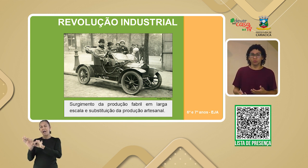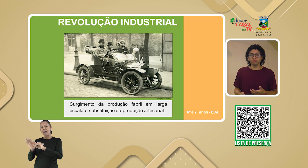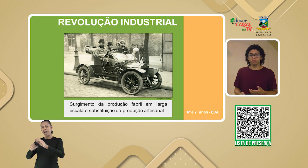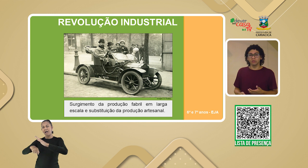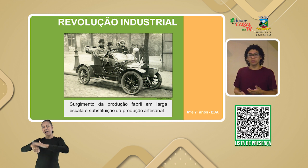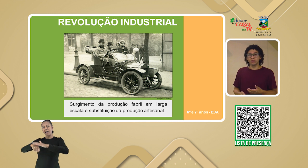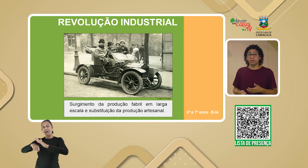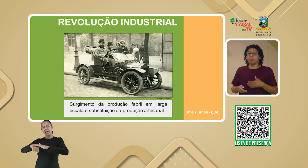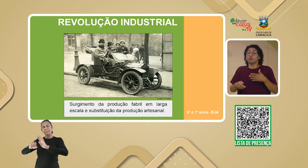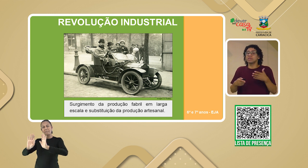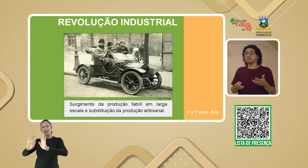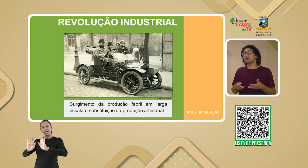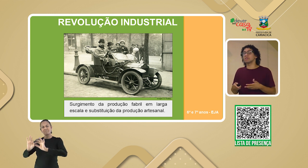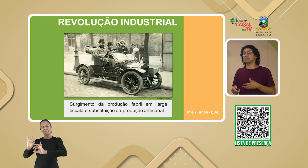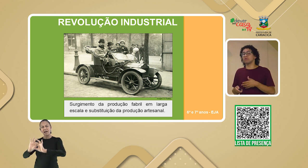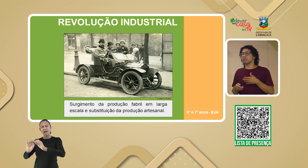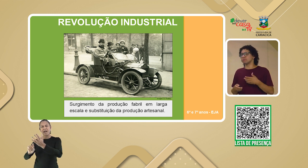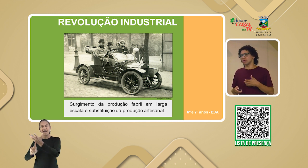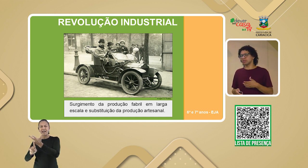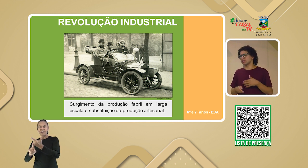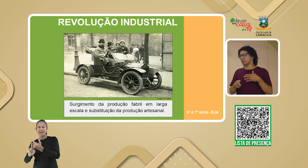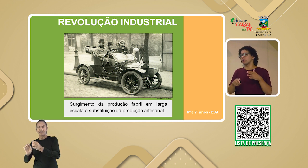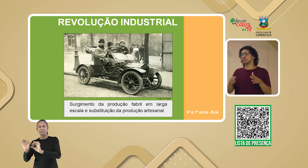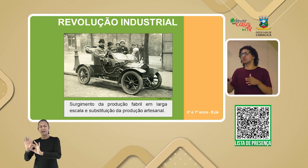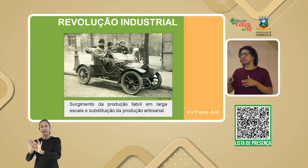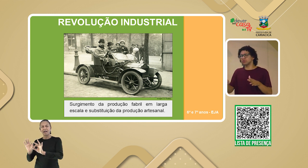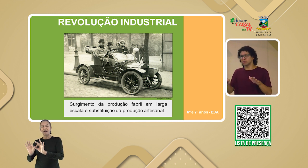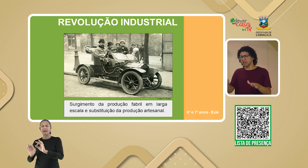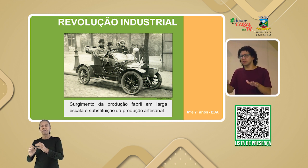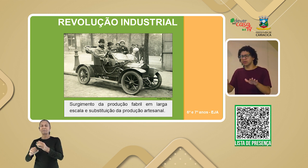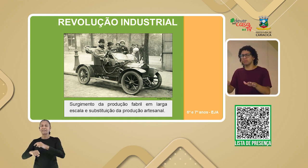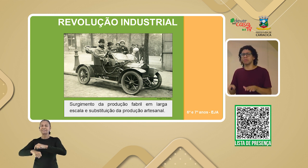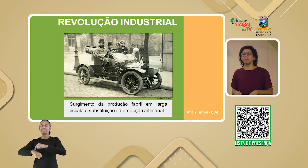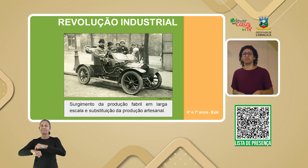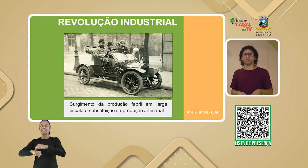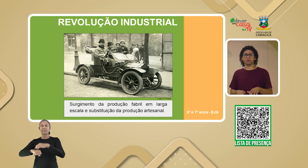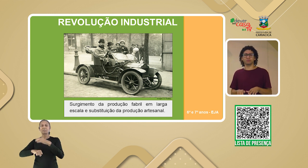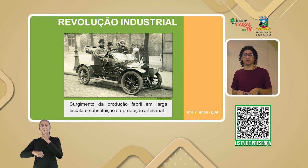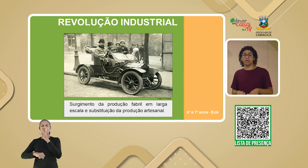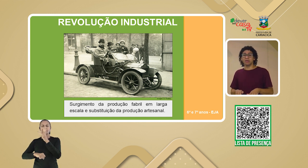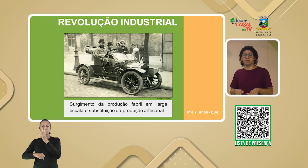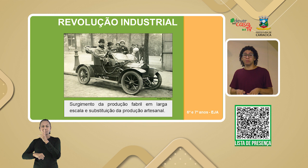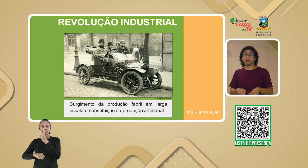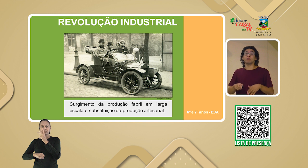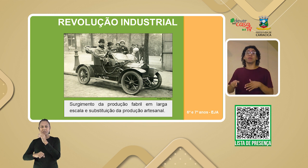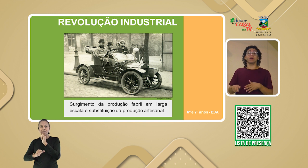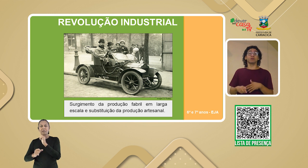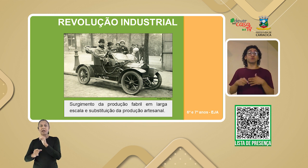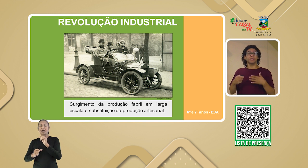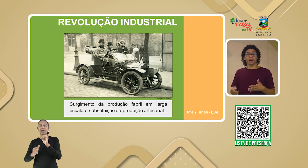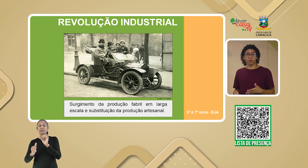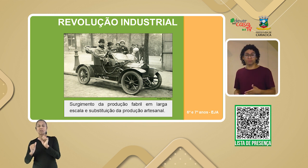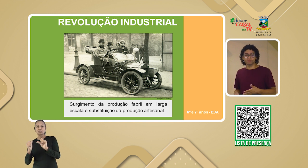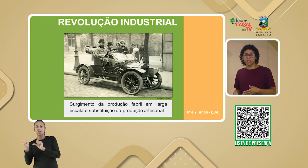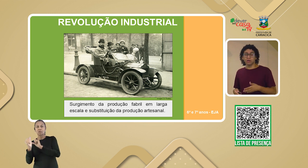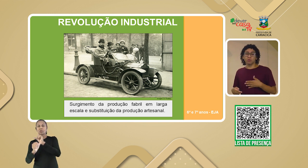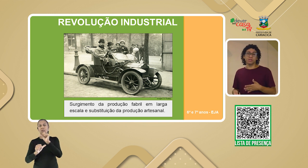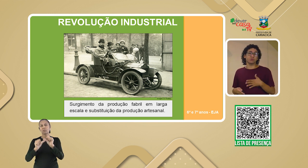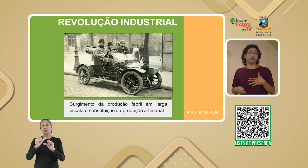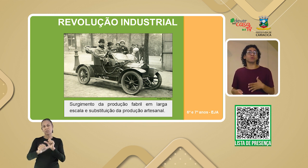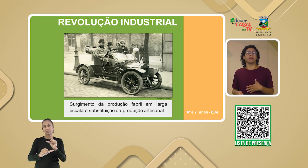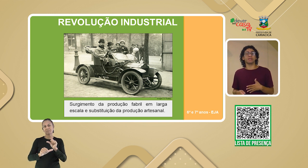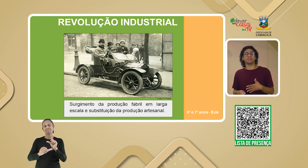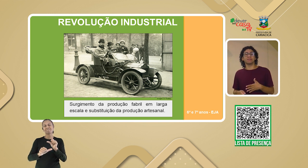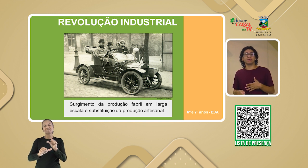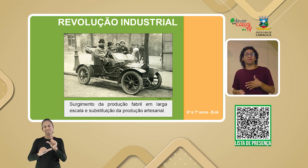até então, e pouquíssimo agressivo ao meio ambiente, até por causa do ritmo dele, né, bem mais lento, pelo maquinário industrial. Com